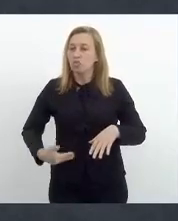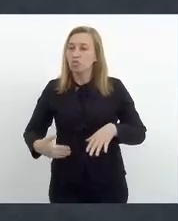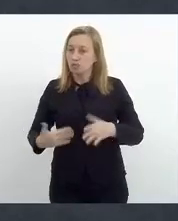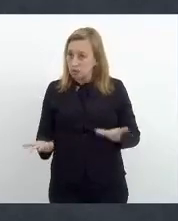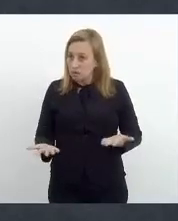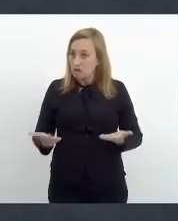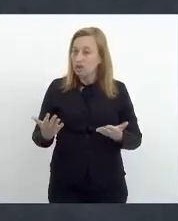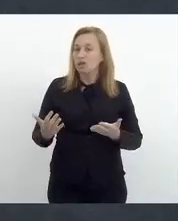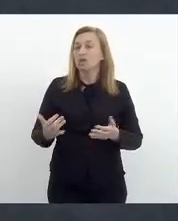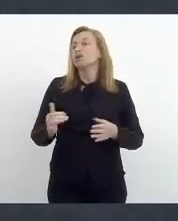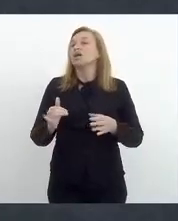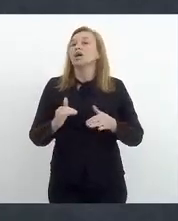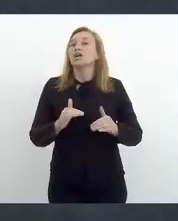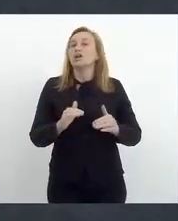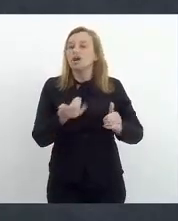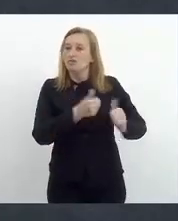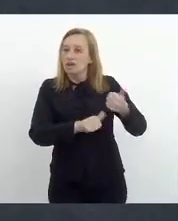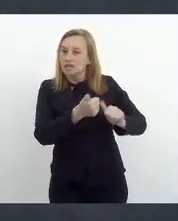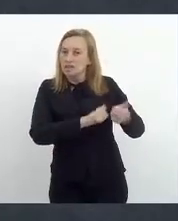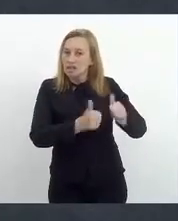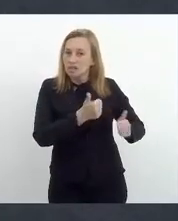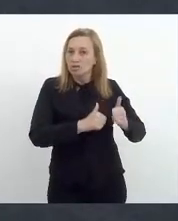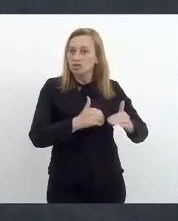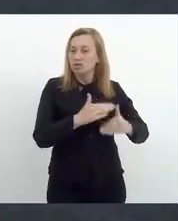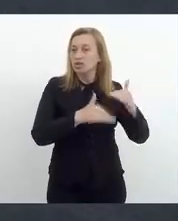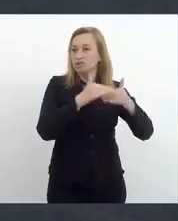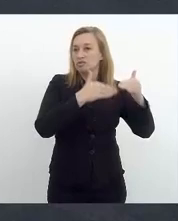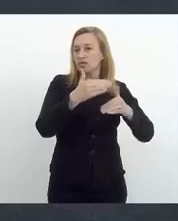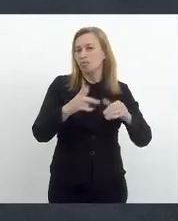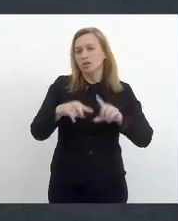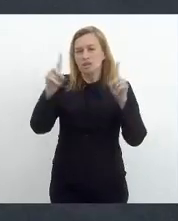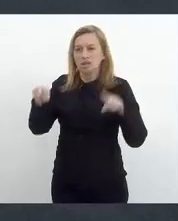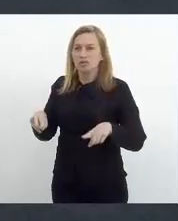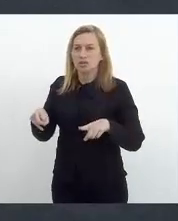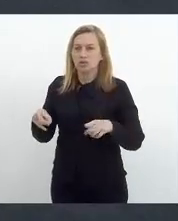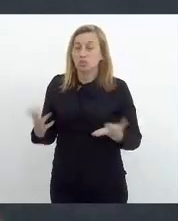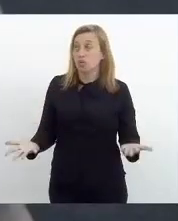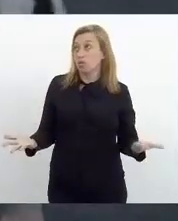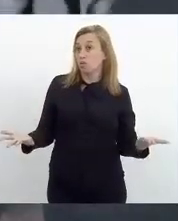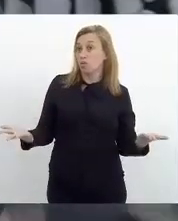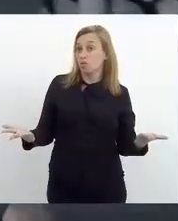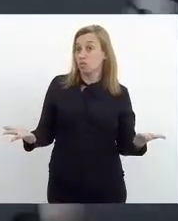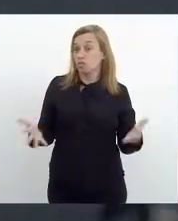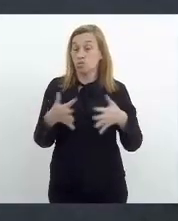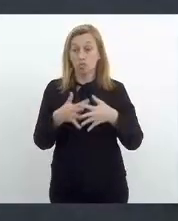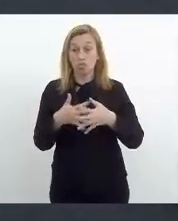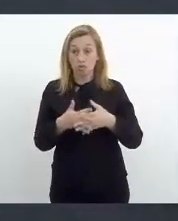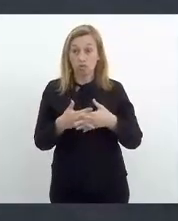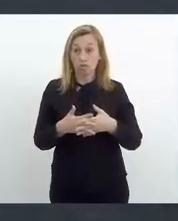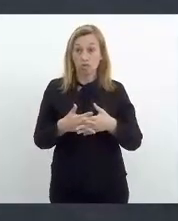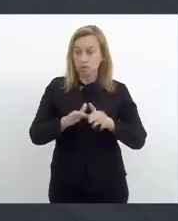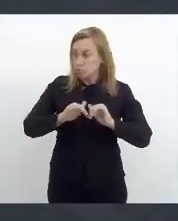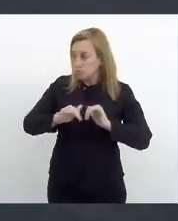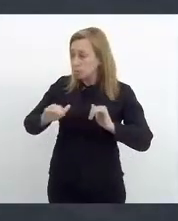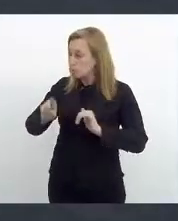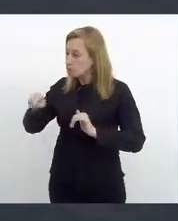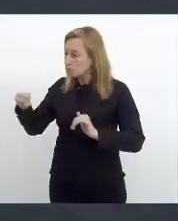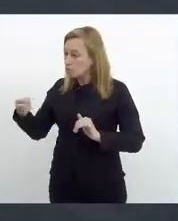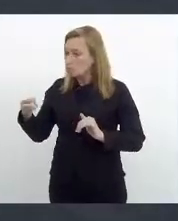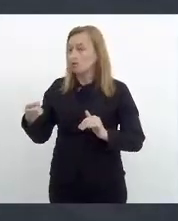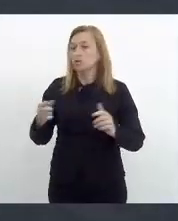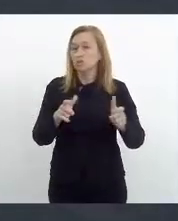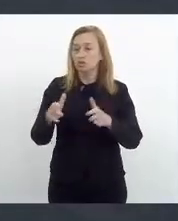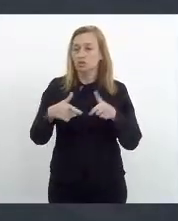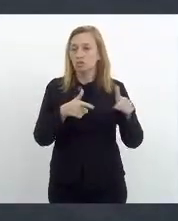Então você ter avaliação de desempenho de quadra extraclasse para cima de servidor é extremamente complexo abre o espaço para a vitalidade